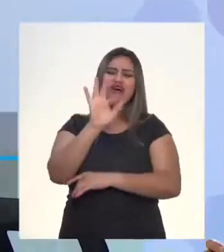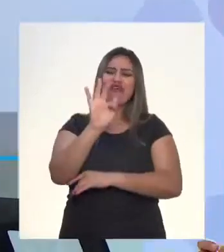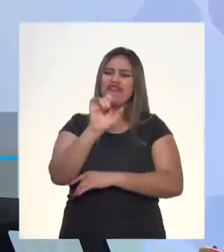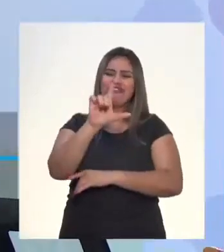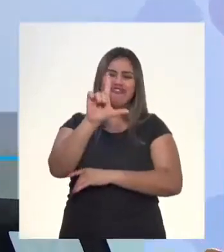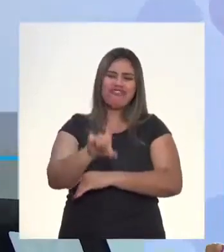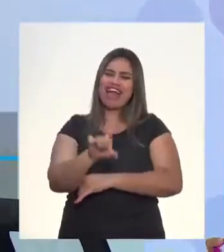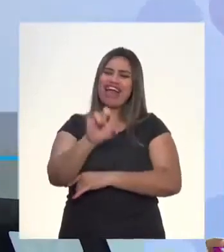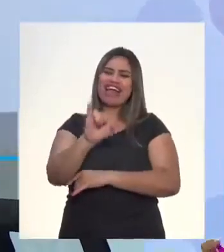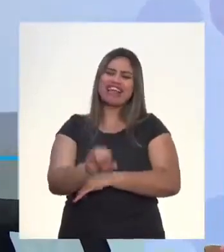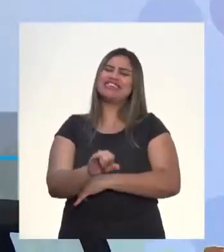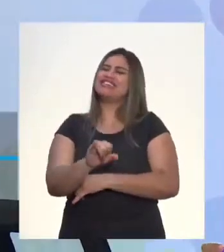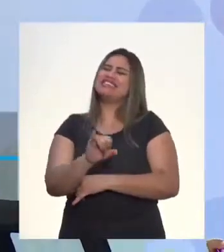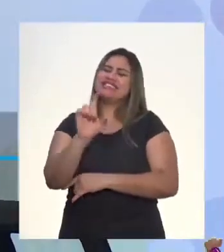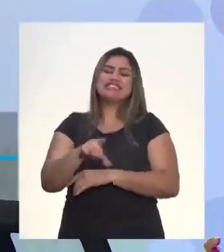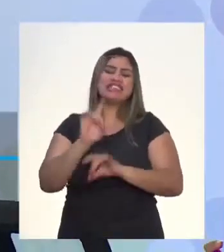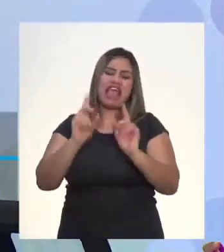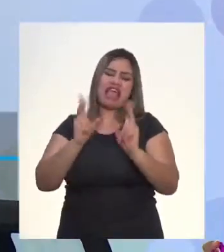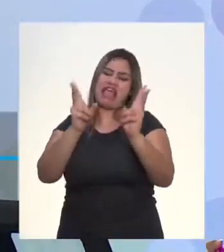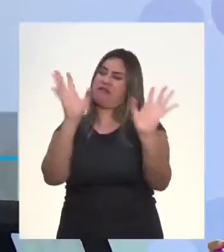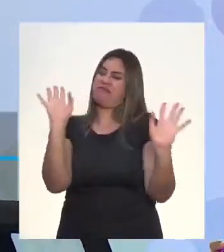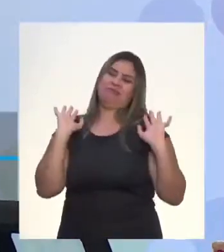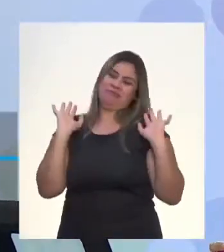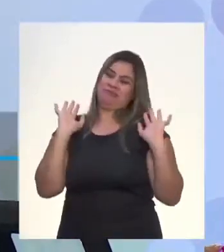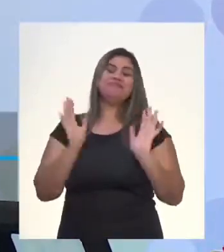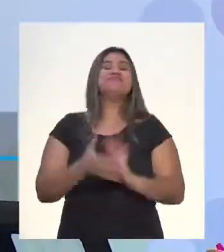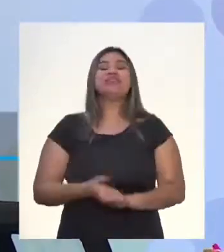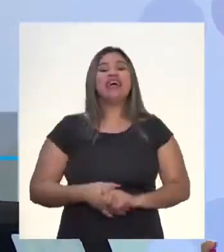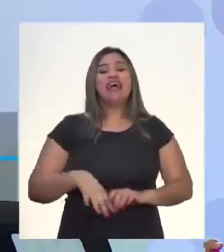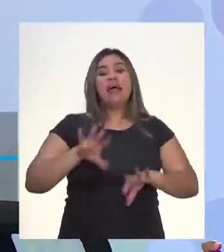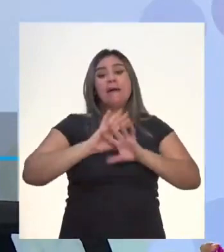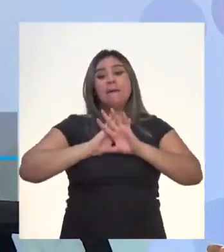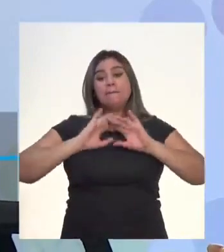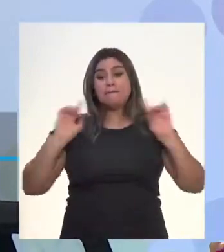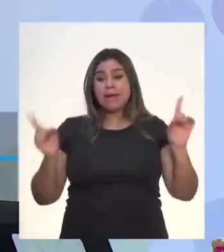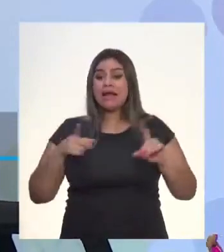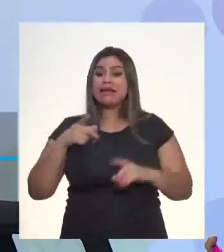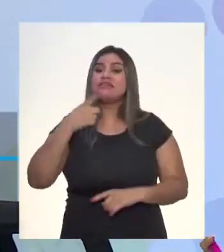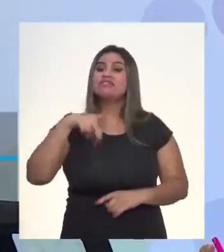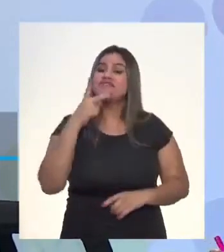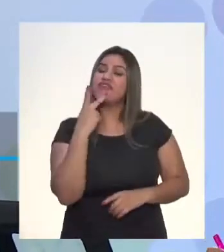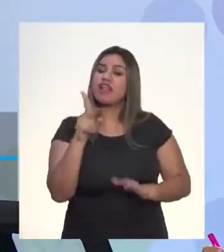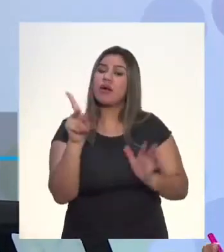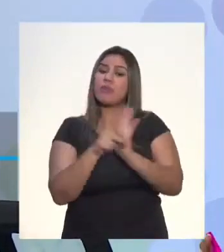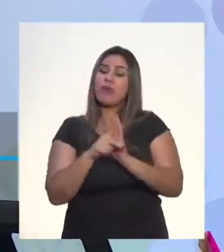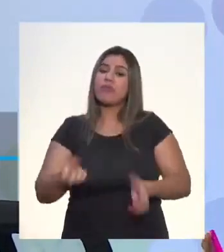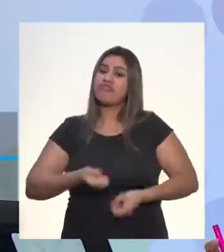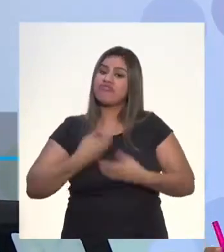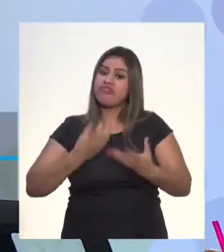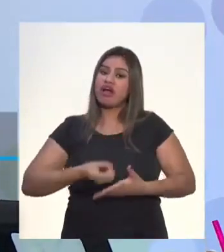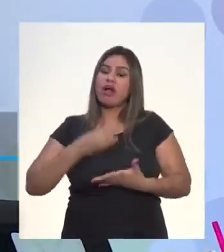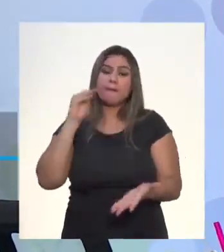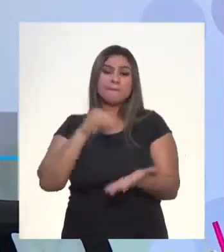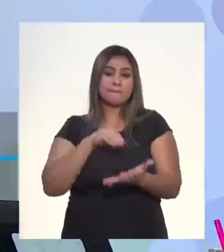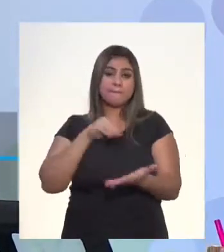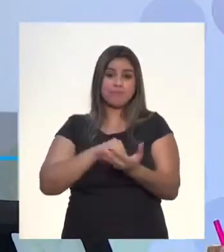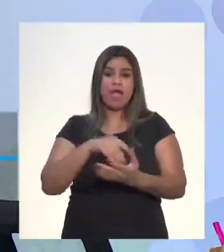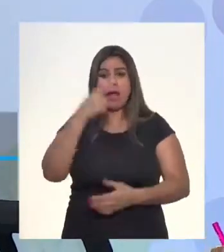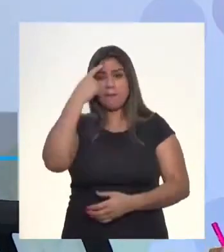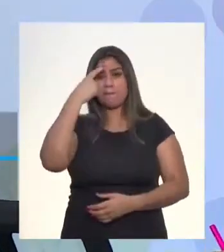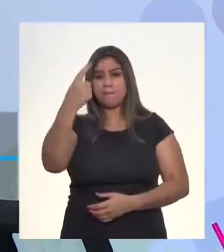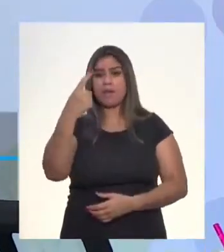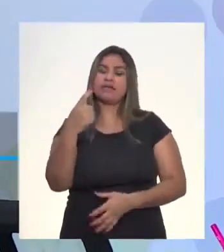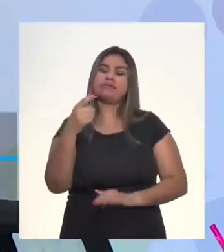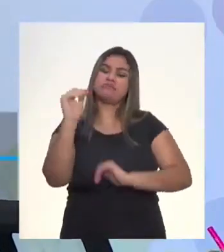aqui com a frase do Félix. Mas, por exemplo, quando a gente fala de falta de informação, muitas vezes o nosso desconhecimento acaba perpetuando